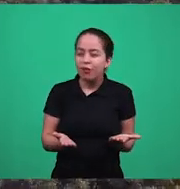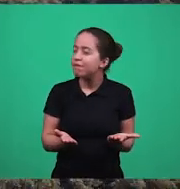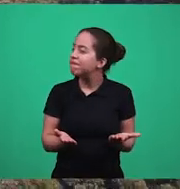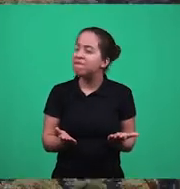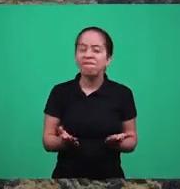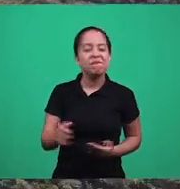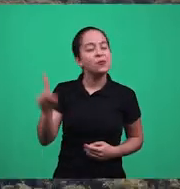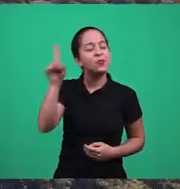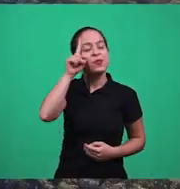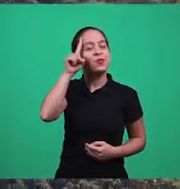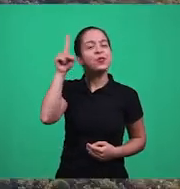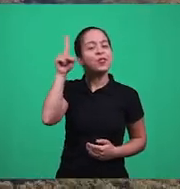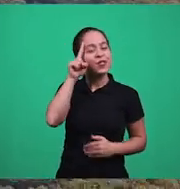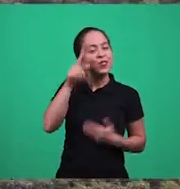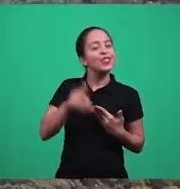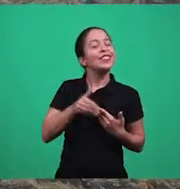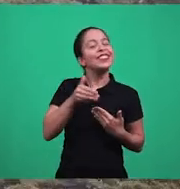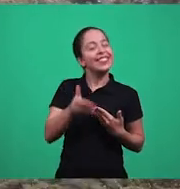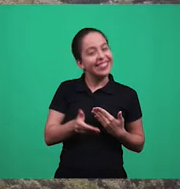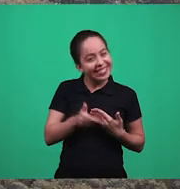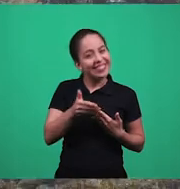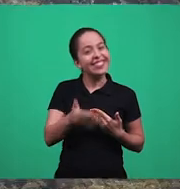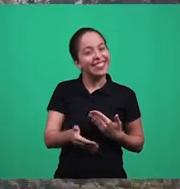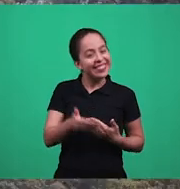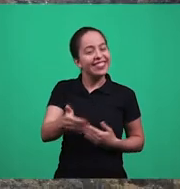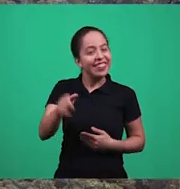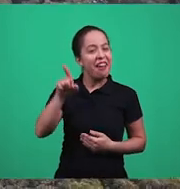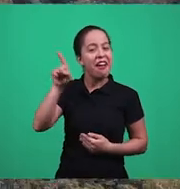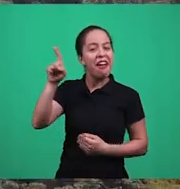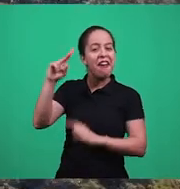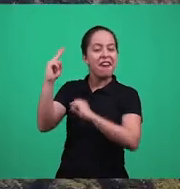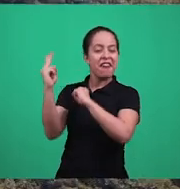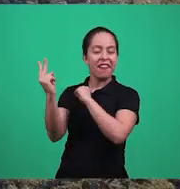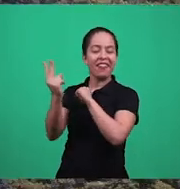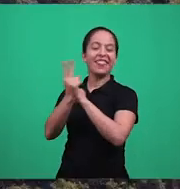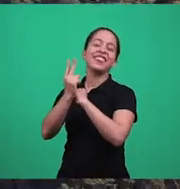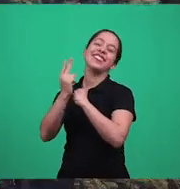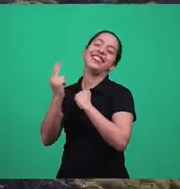cada dia do meu